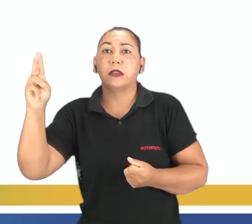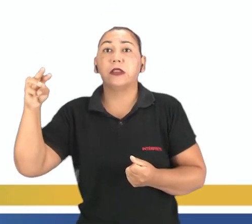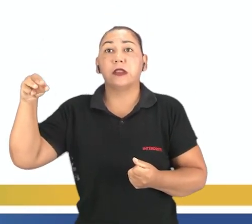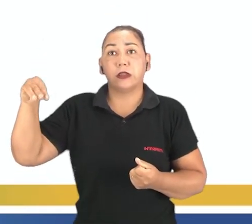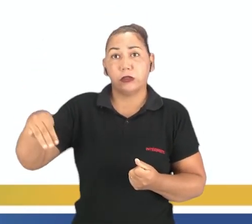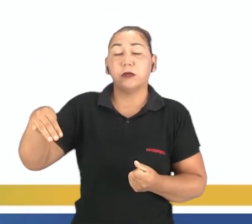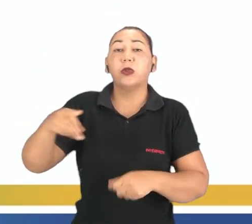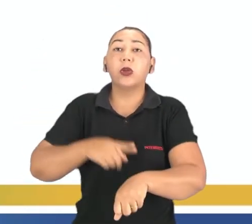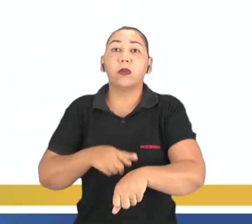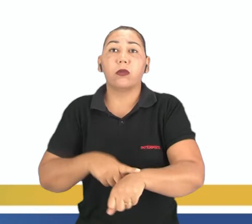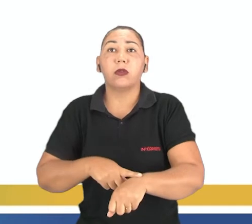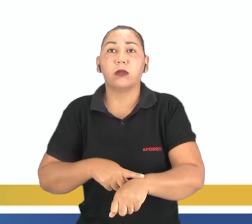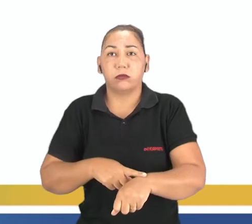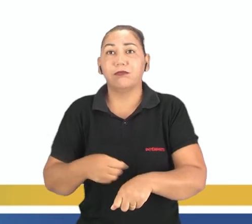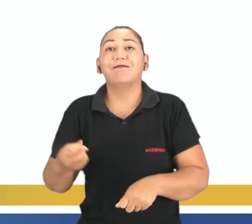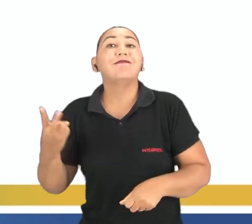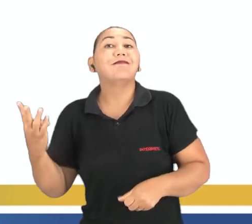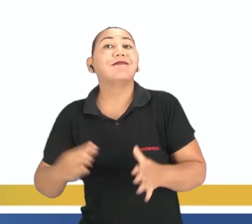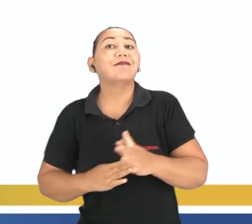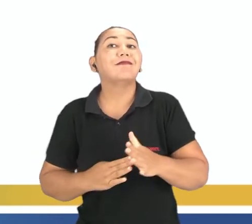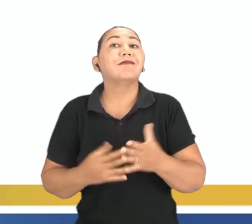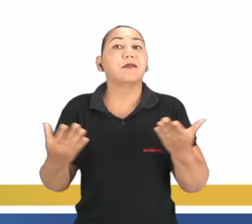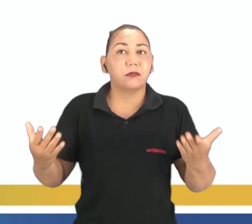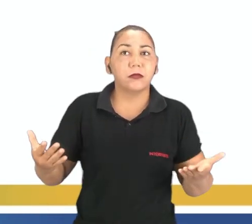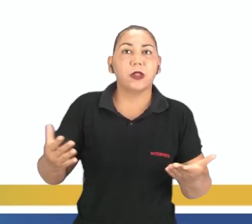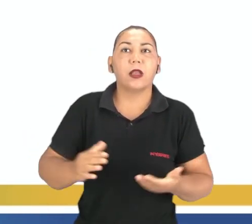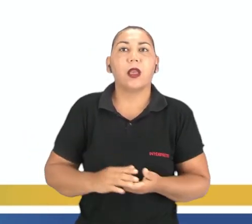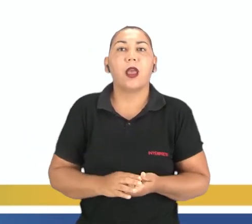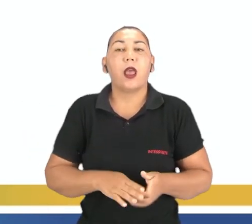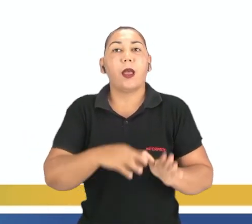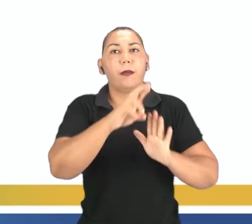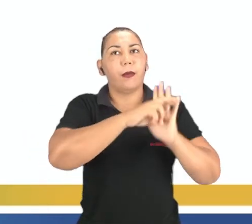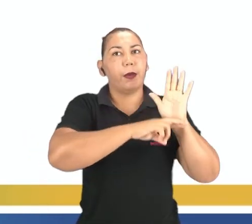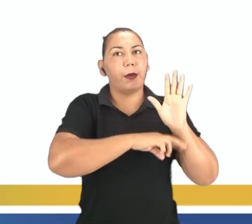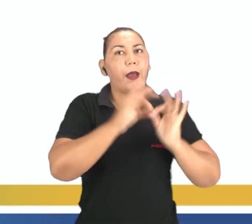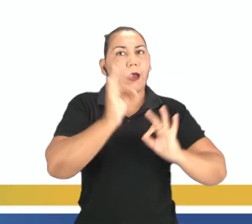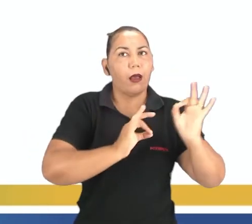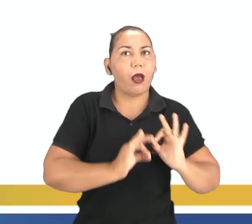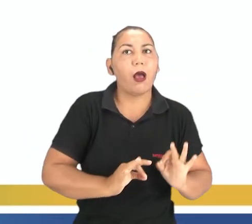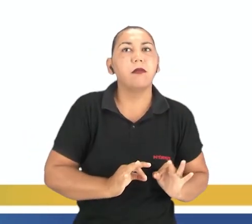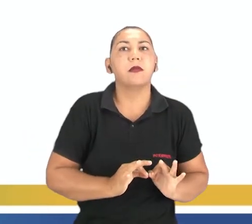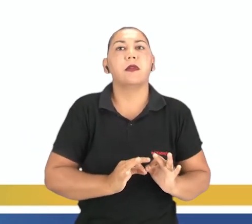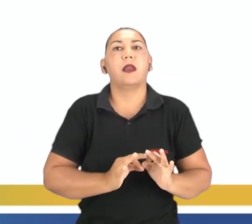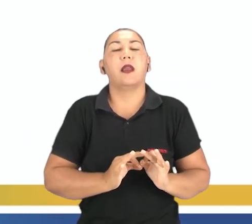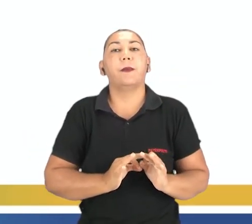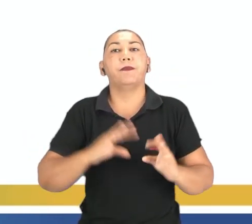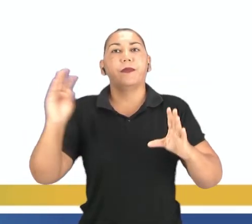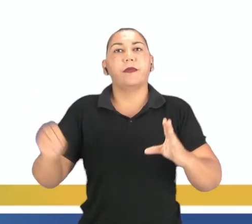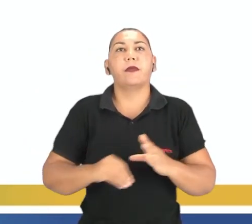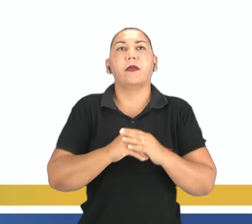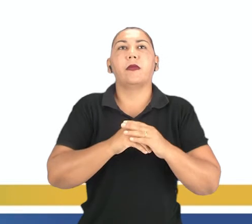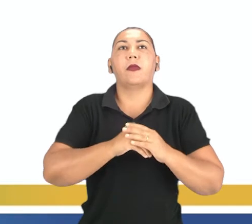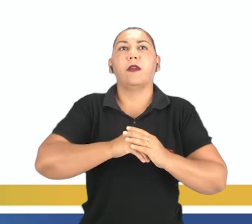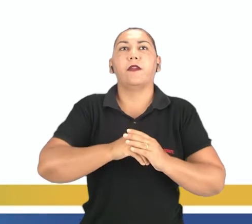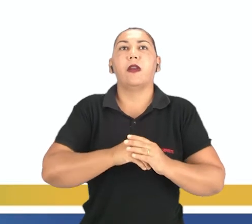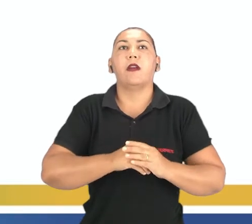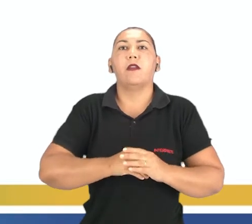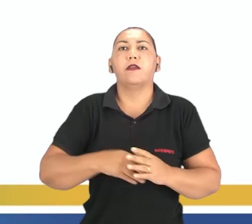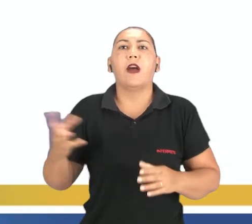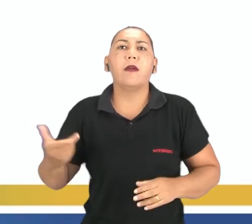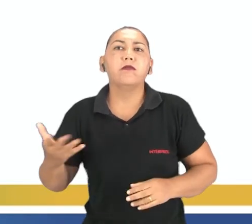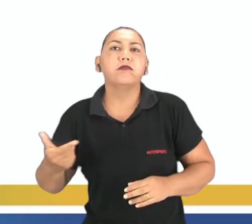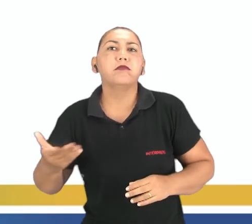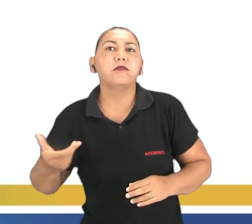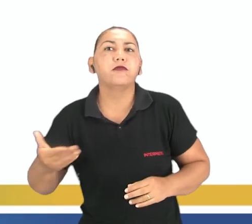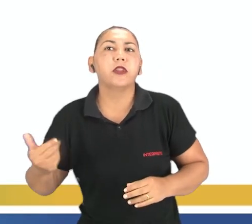montar a regrinha de 3, né, a gente percebe que tem duas grandezas envolvidas, a velocidade e o tempo. Então, a